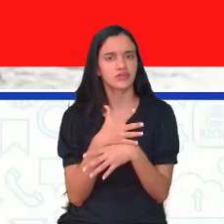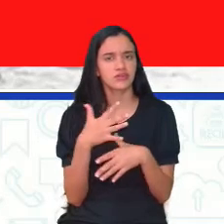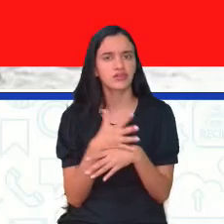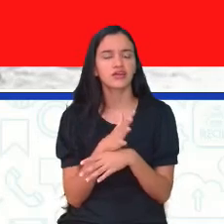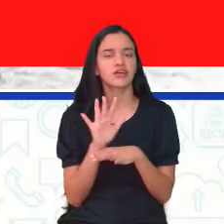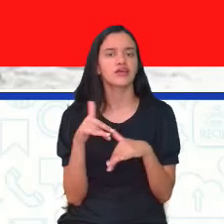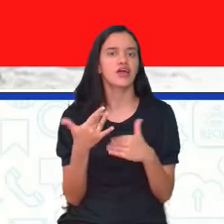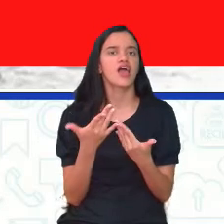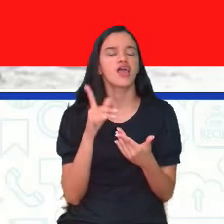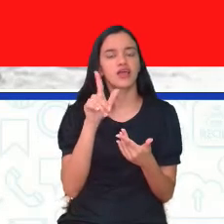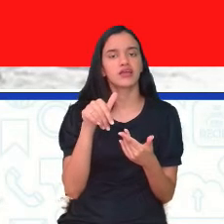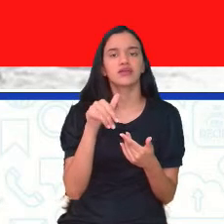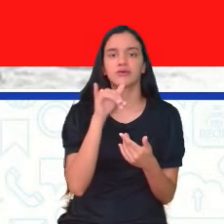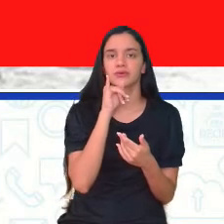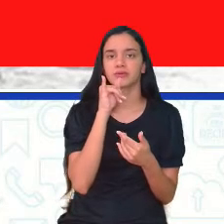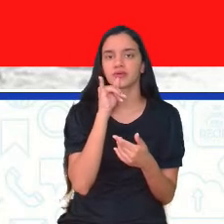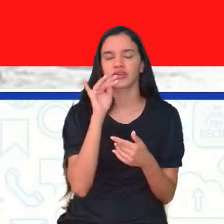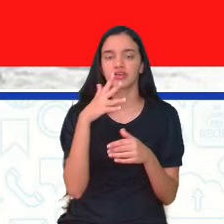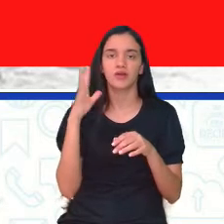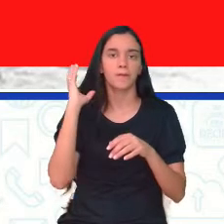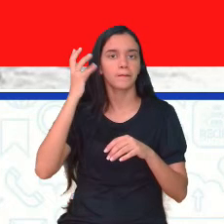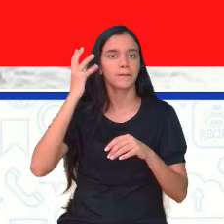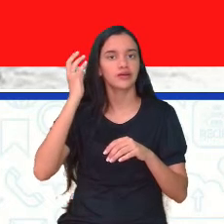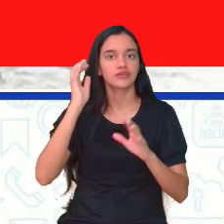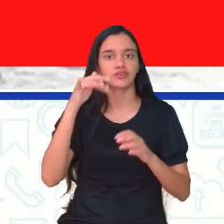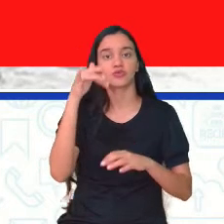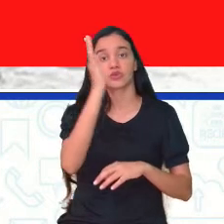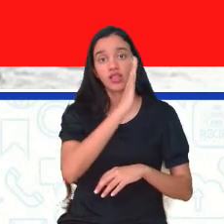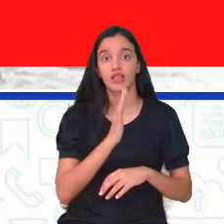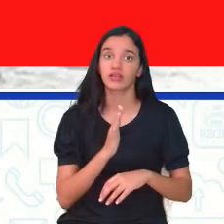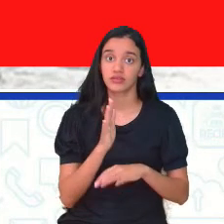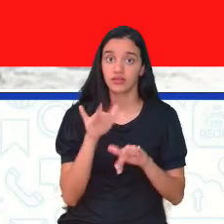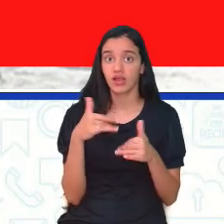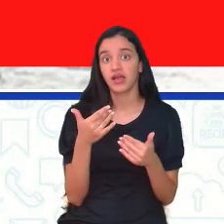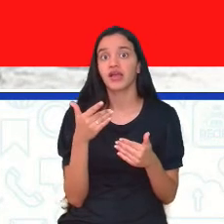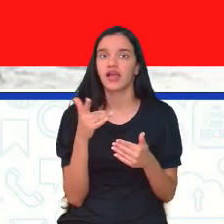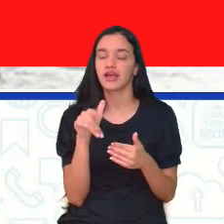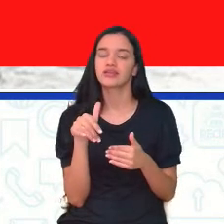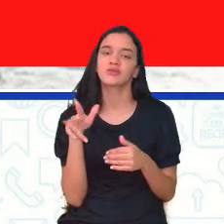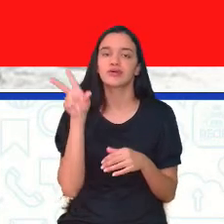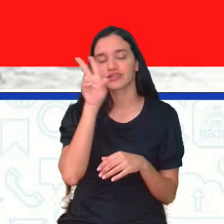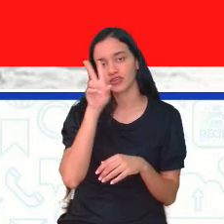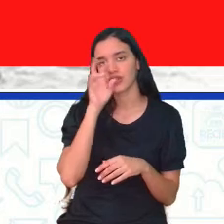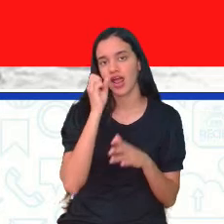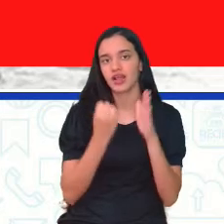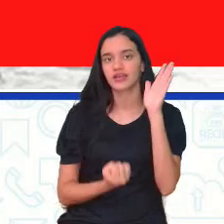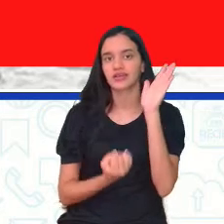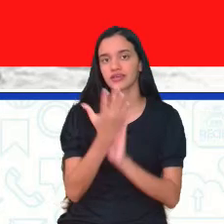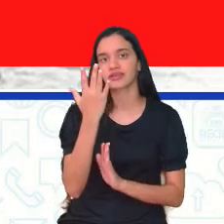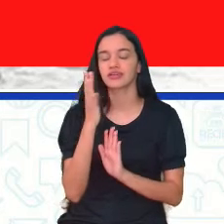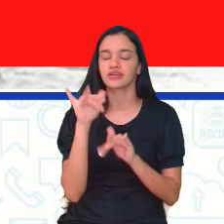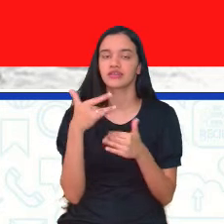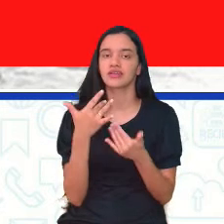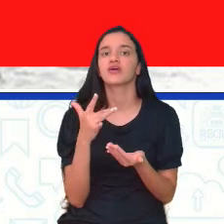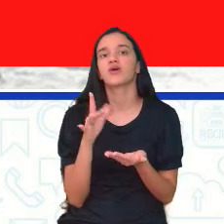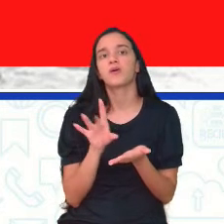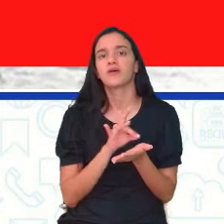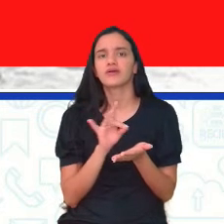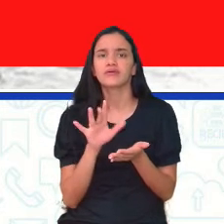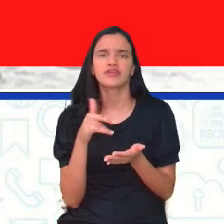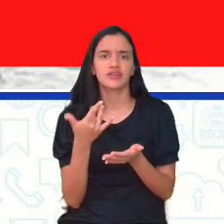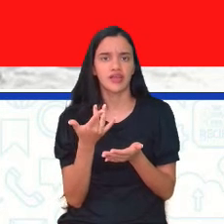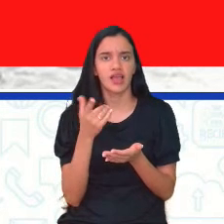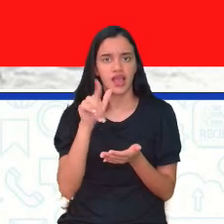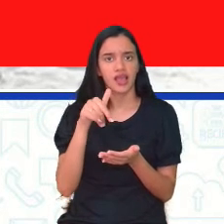vão apoiar o Partido Nacional Fascista, né? Então, aquela história, cria um inimigo imaginário, diz que